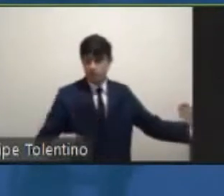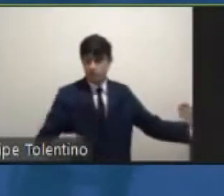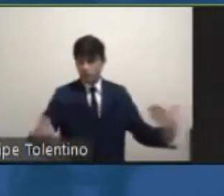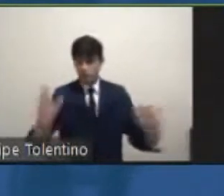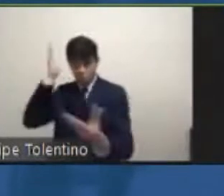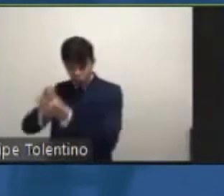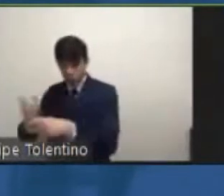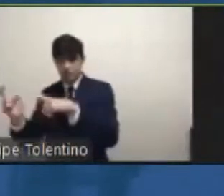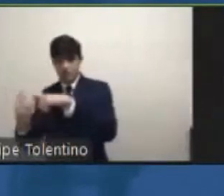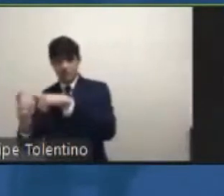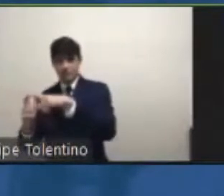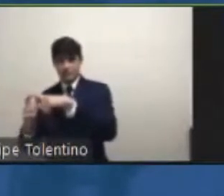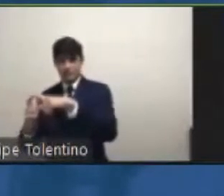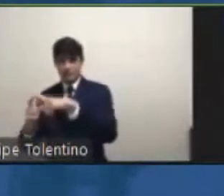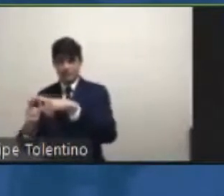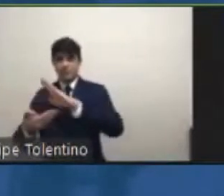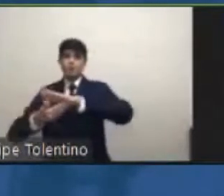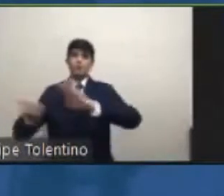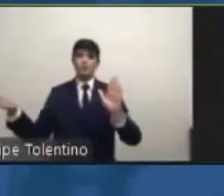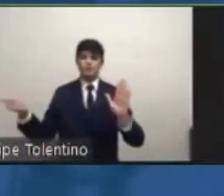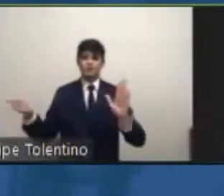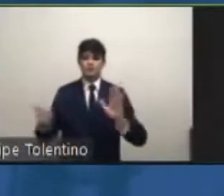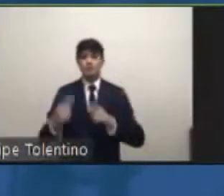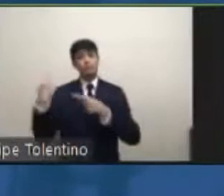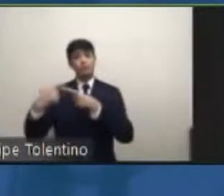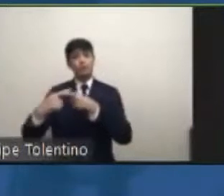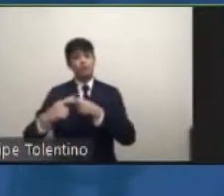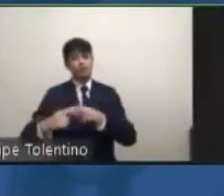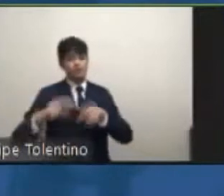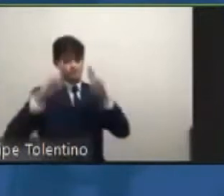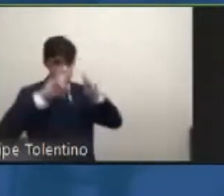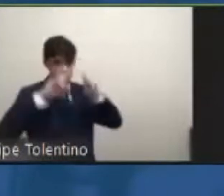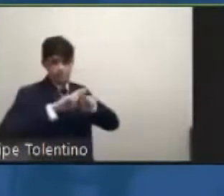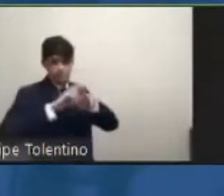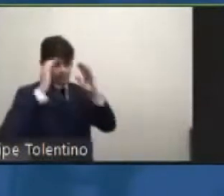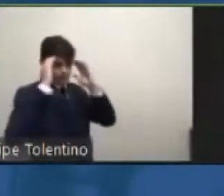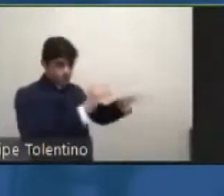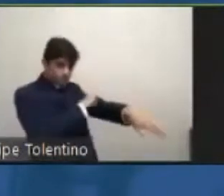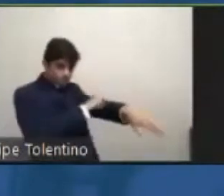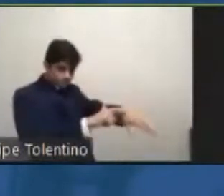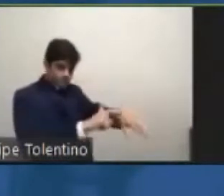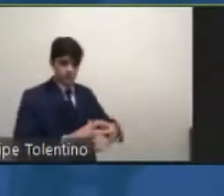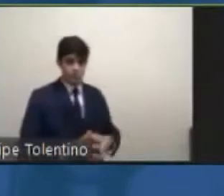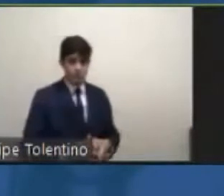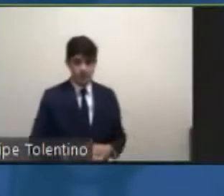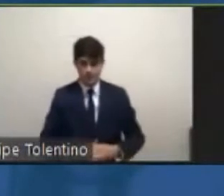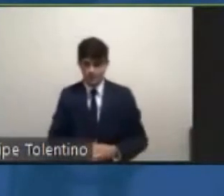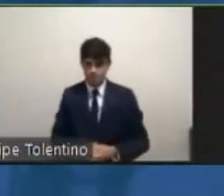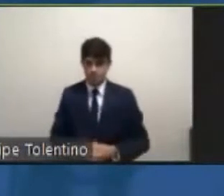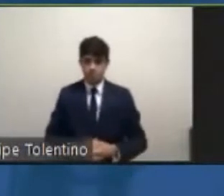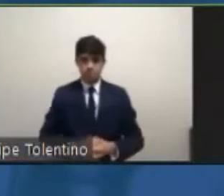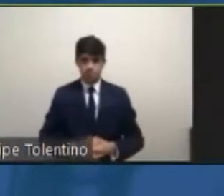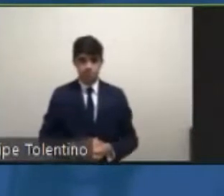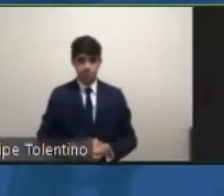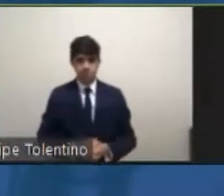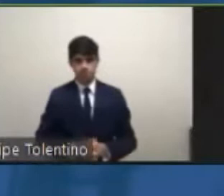1 de 2016, a revogação da Resolução de 1980, e esses julgados que são atualizados, apenas estes, não tem